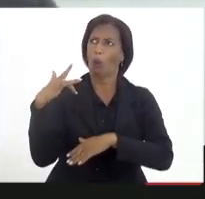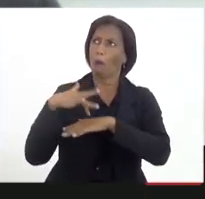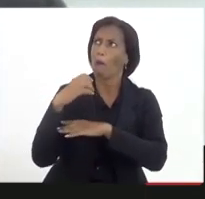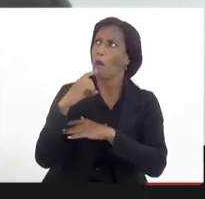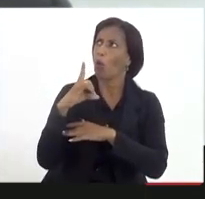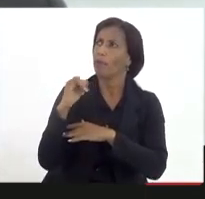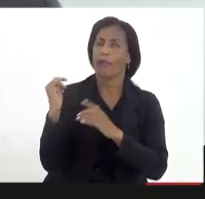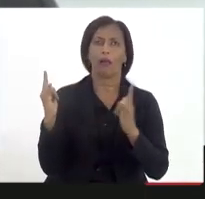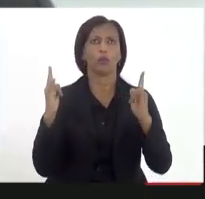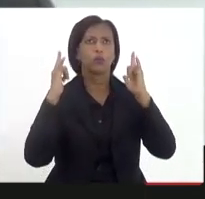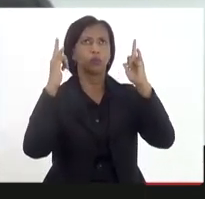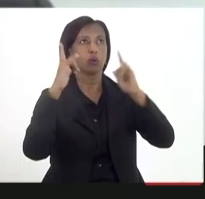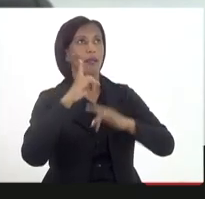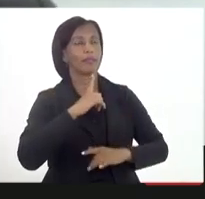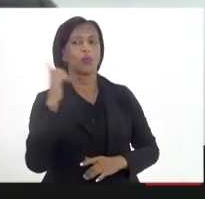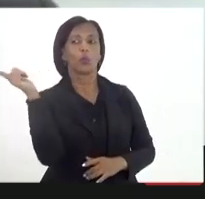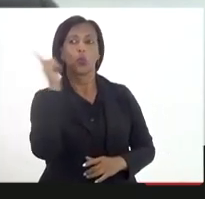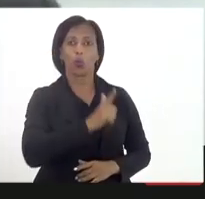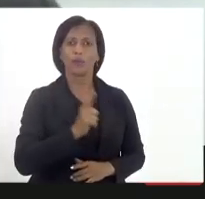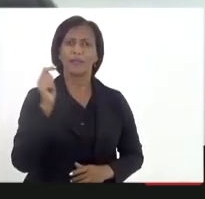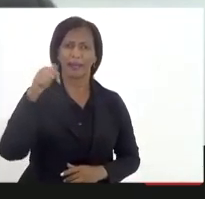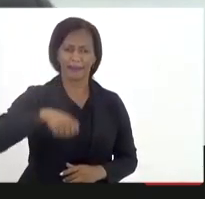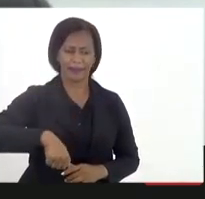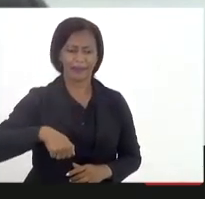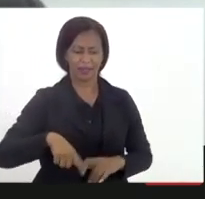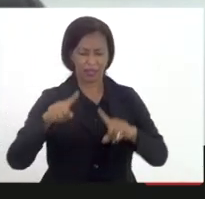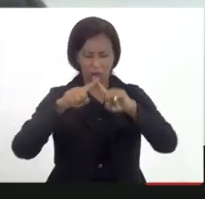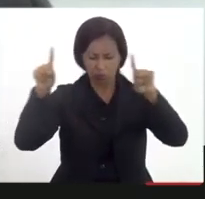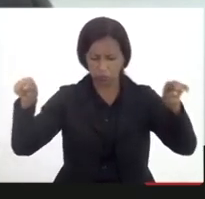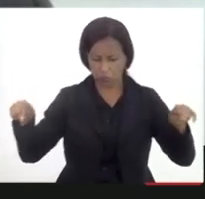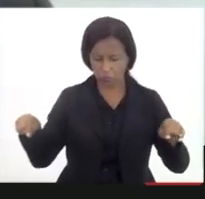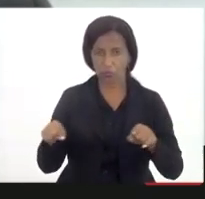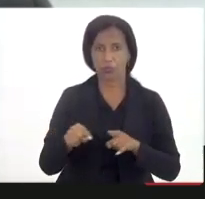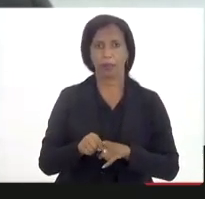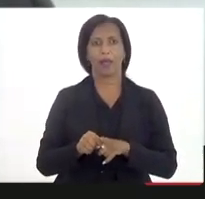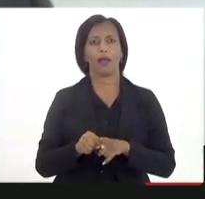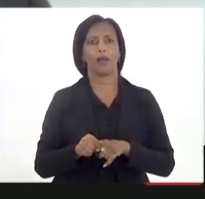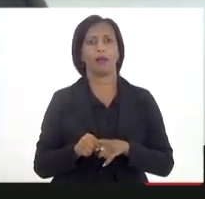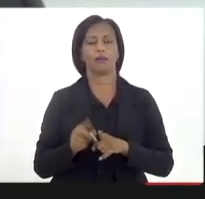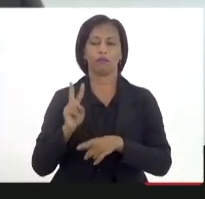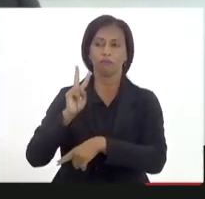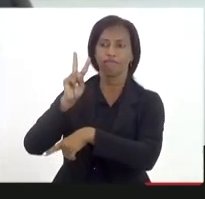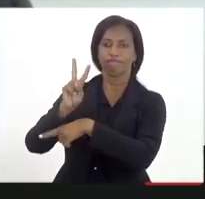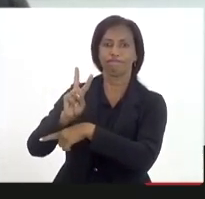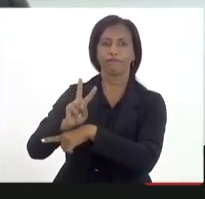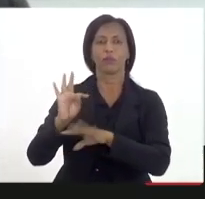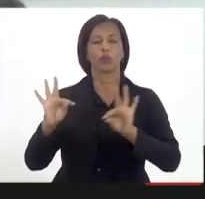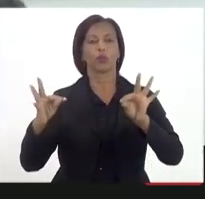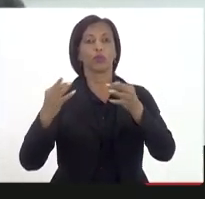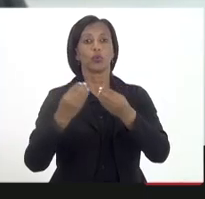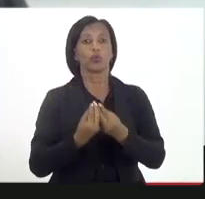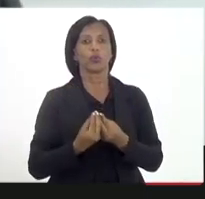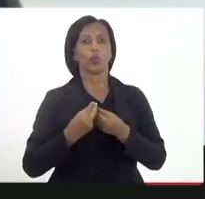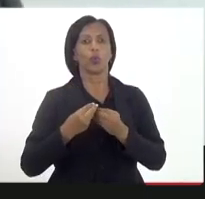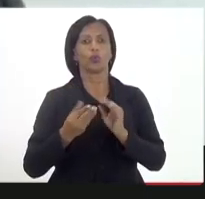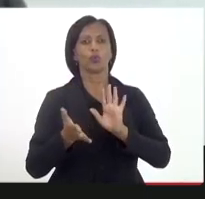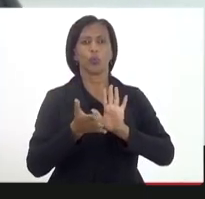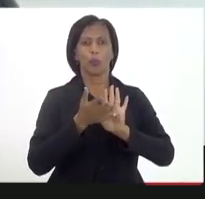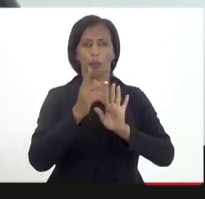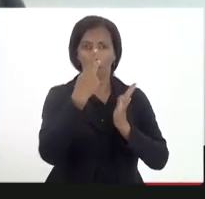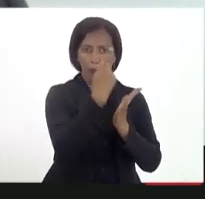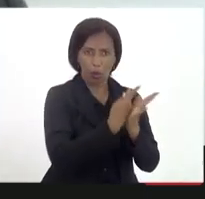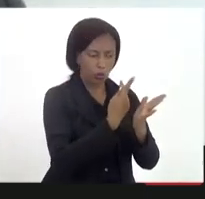e eu tenho convicção que a gente consegue aqui no espaço resguardar todos os protocolos